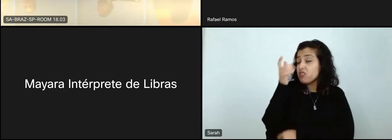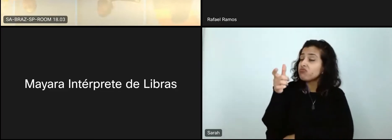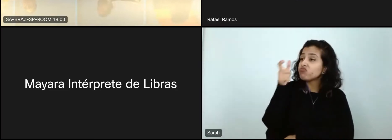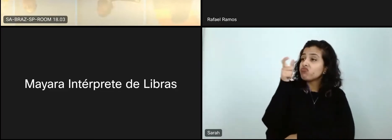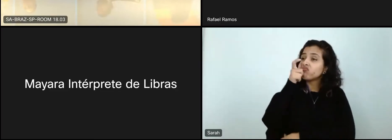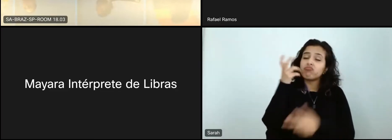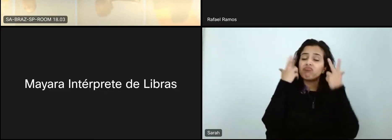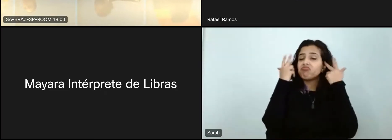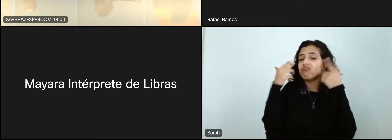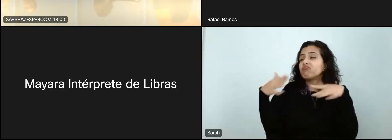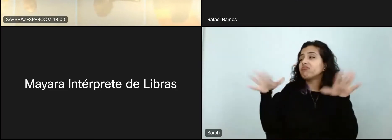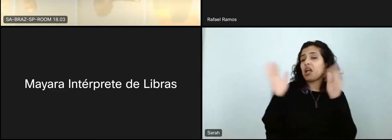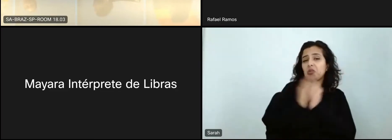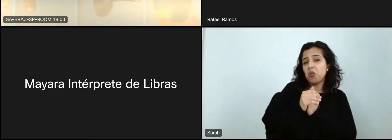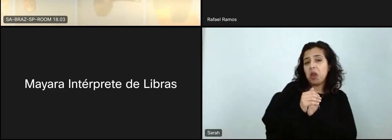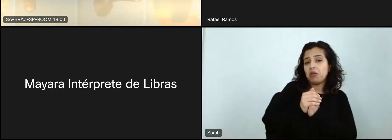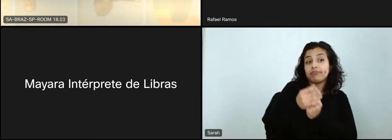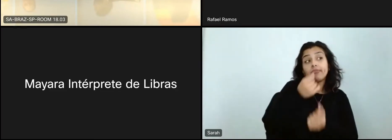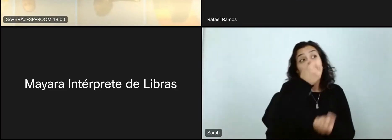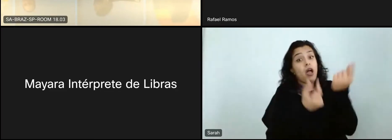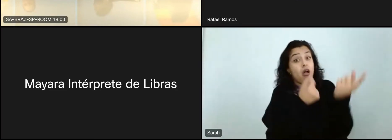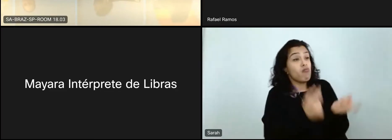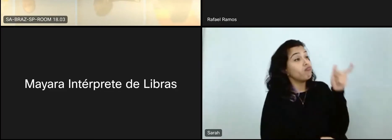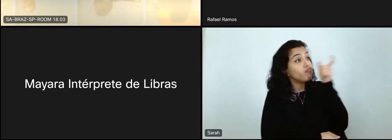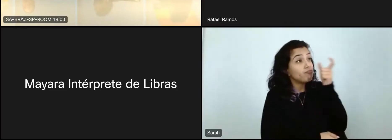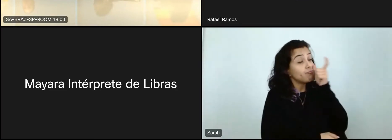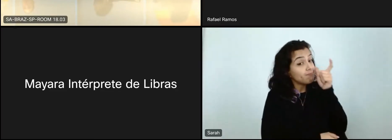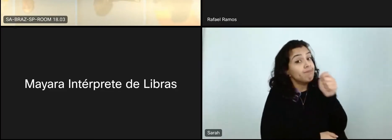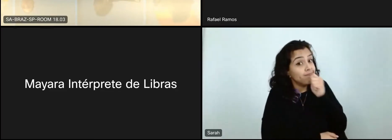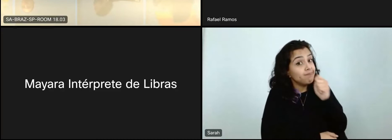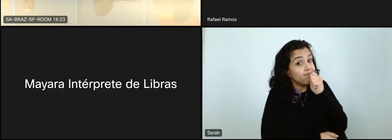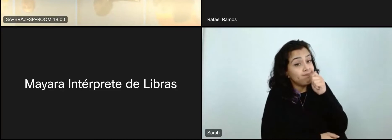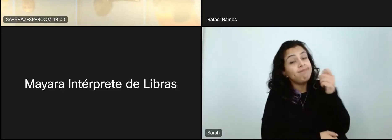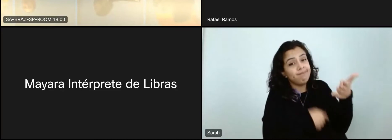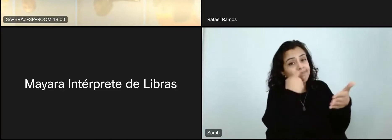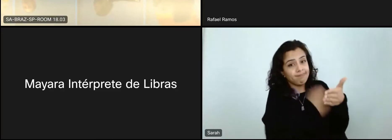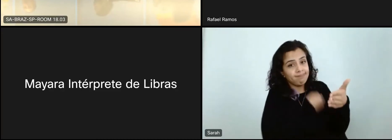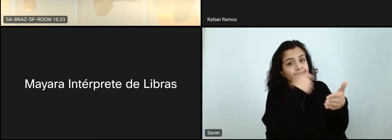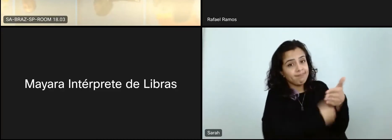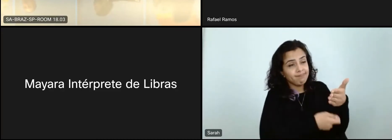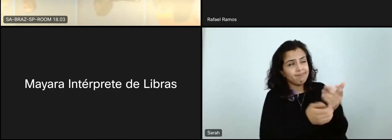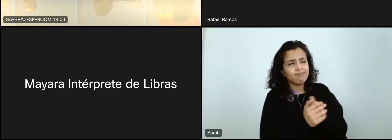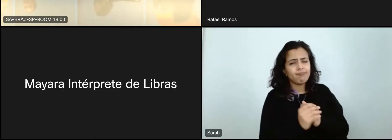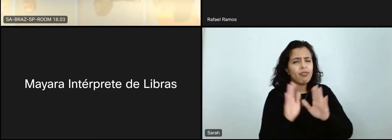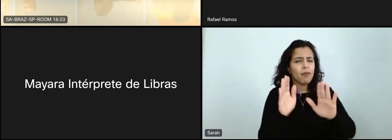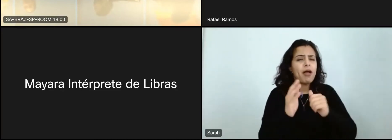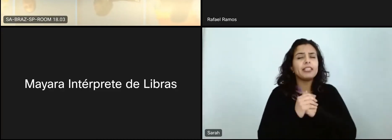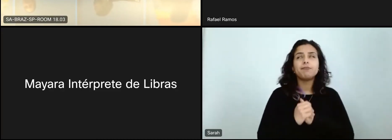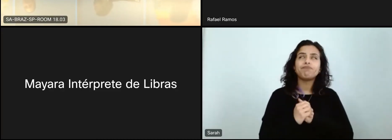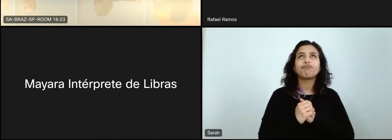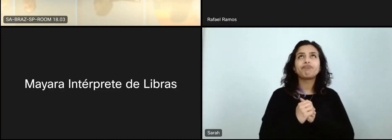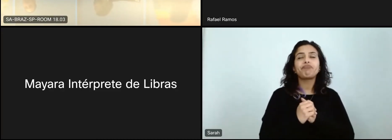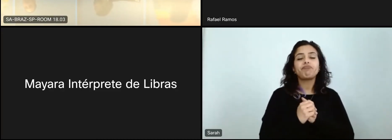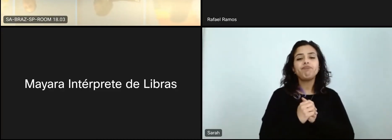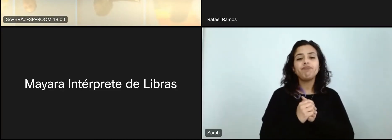que a companhia precisa galgar para ocupar esse espaço, né? Mas acho que o primeiro ponto, vou destacar três, né? Sem dúvida, são